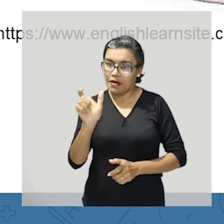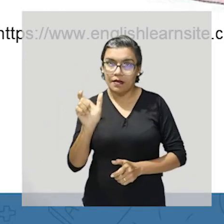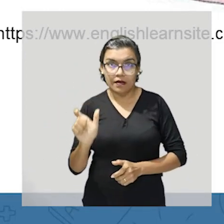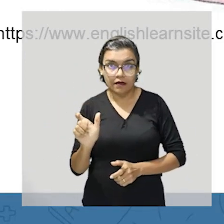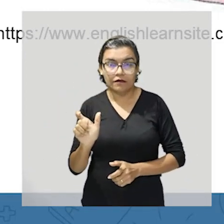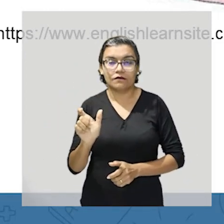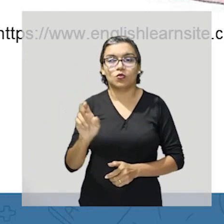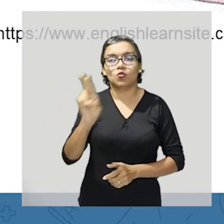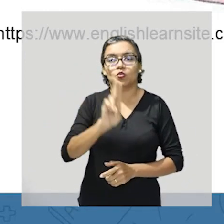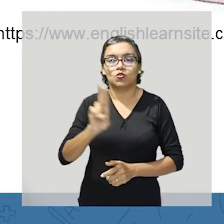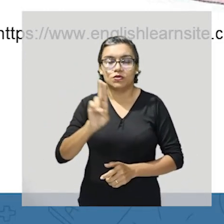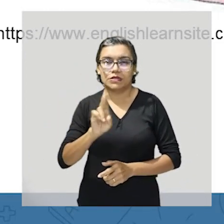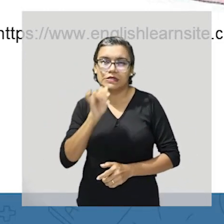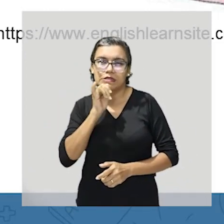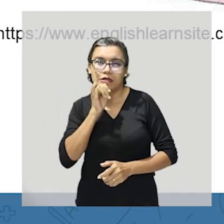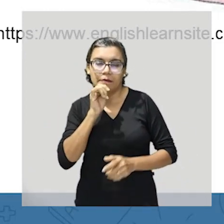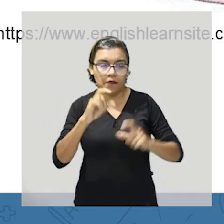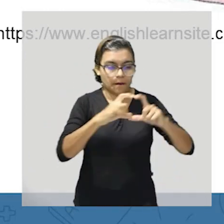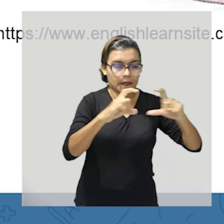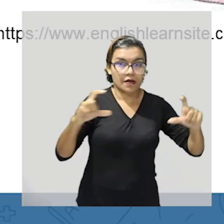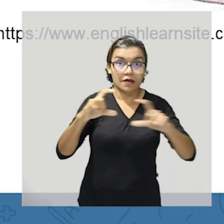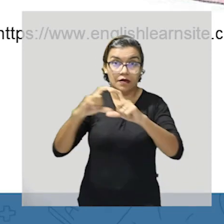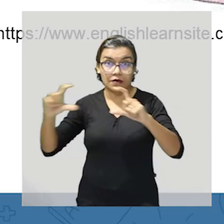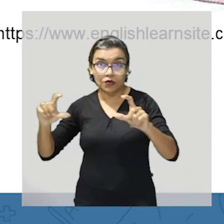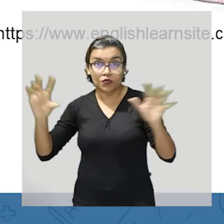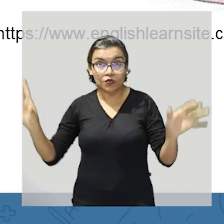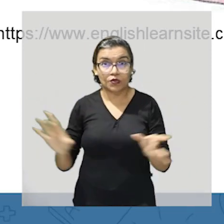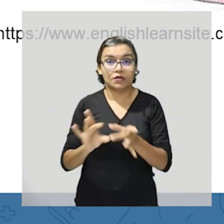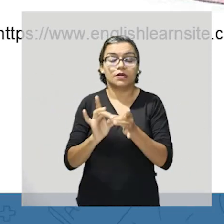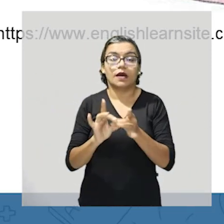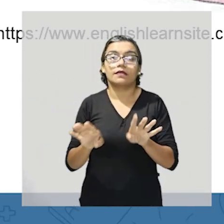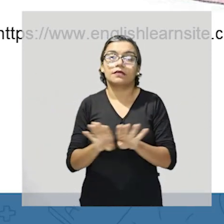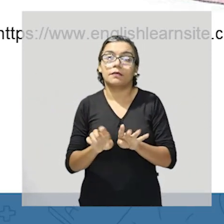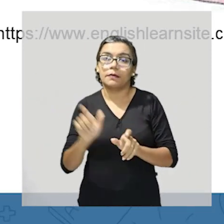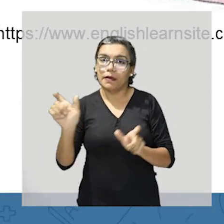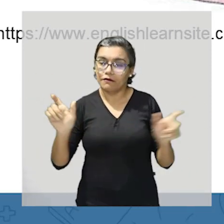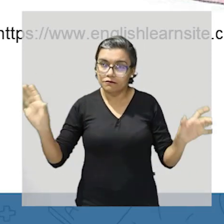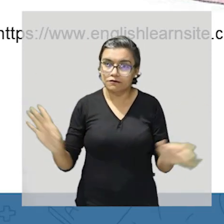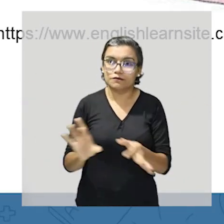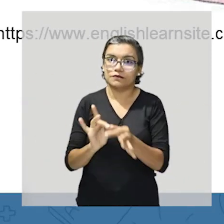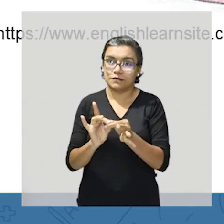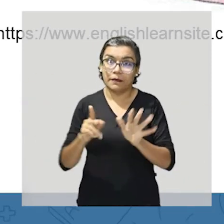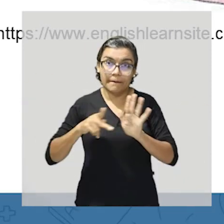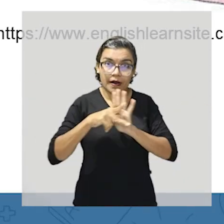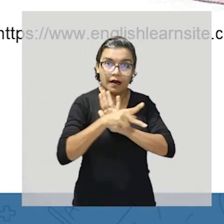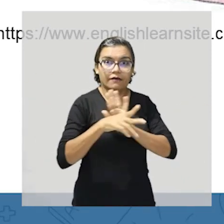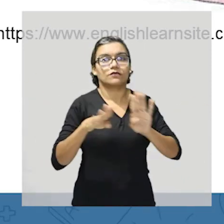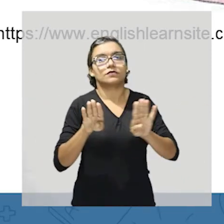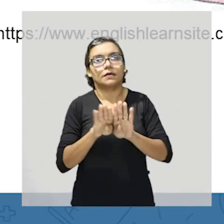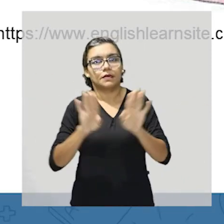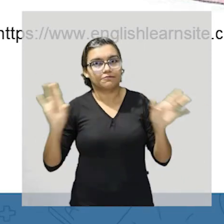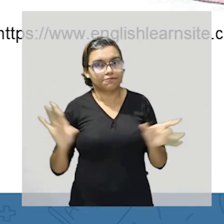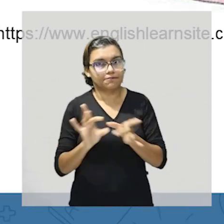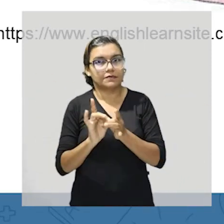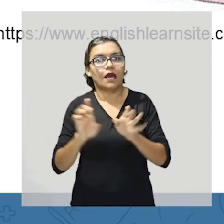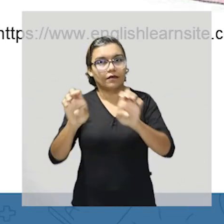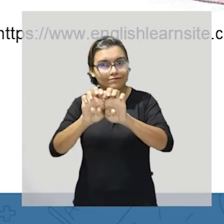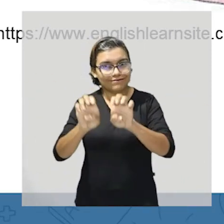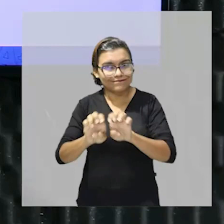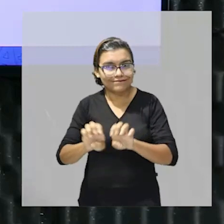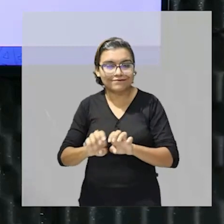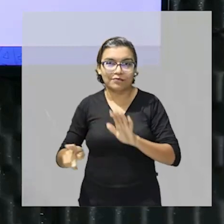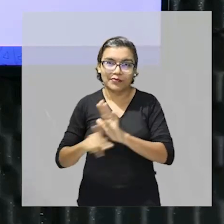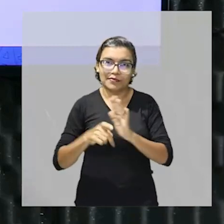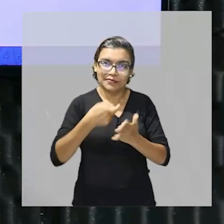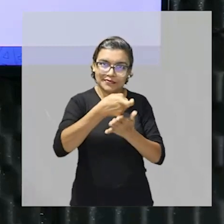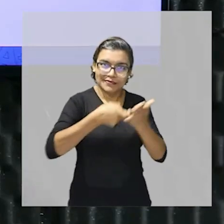para ligar períodos, termos ou parágrafos entre si. São aqueles elementos estruturantes do texto,